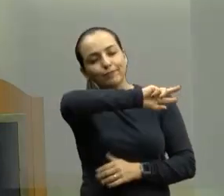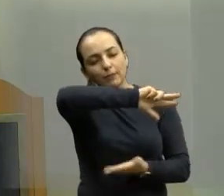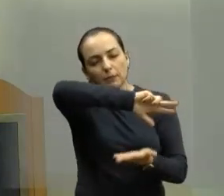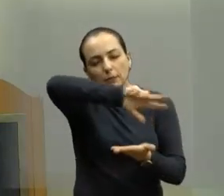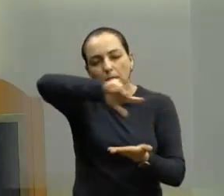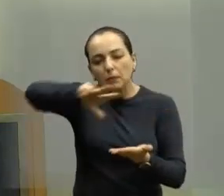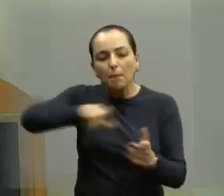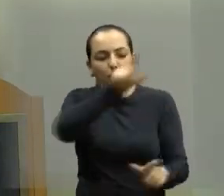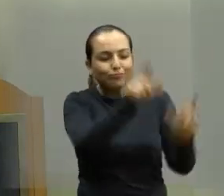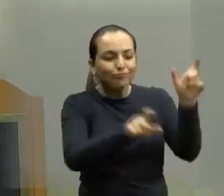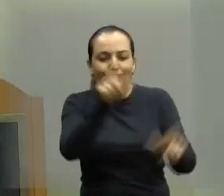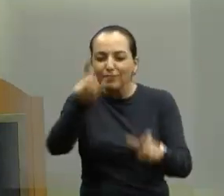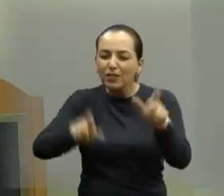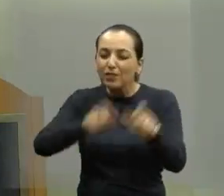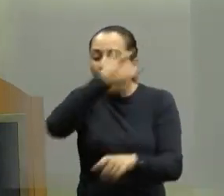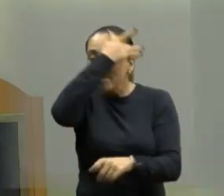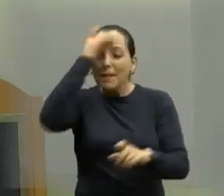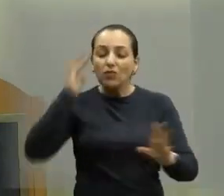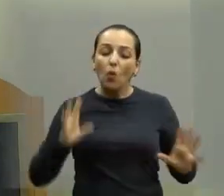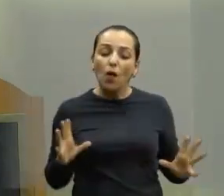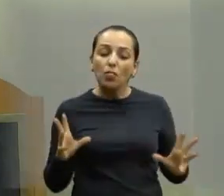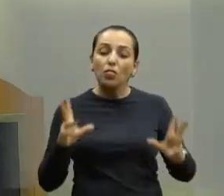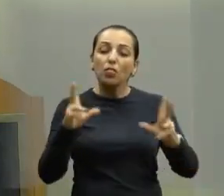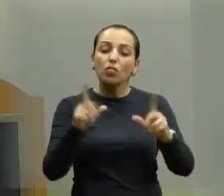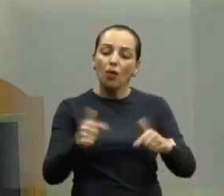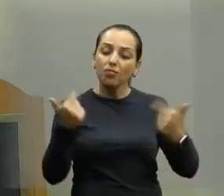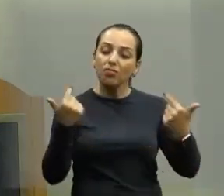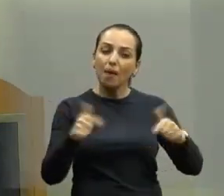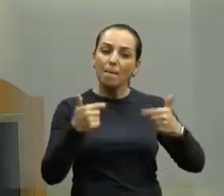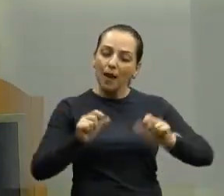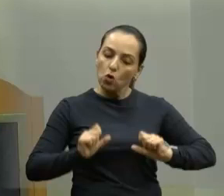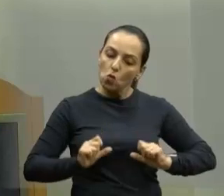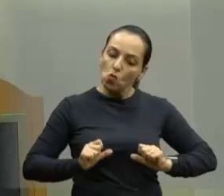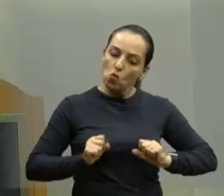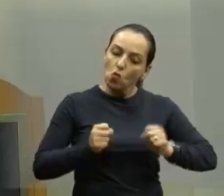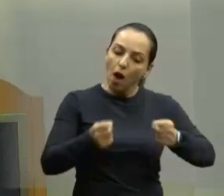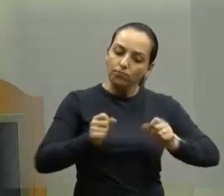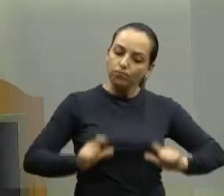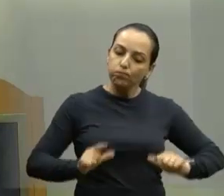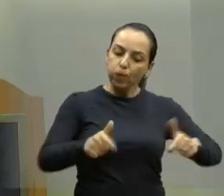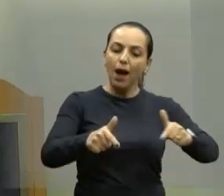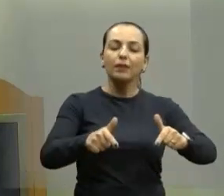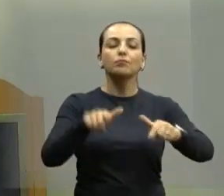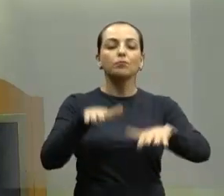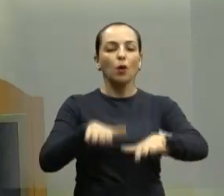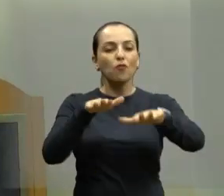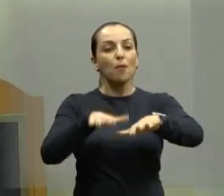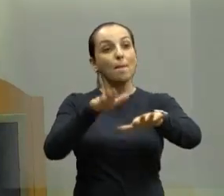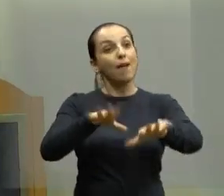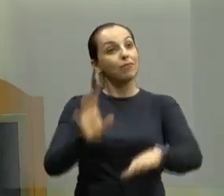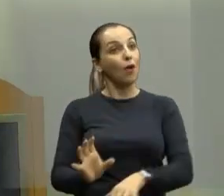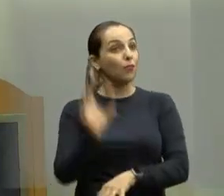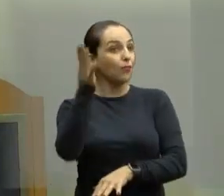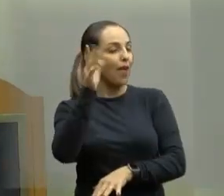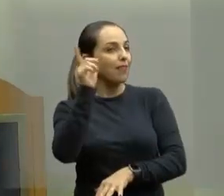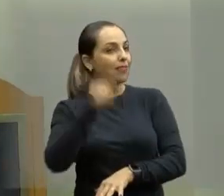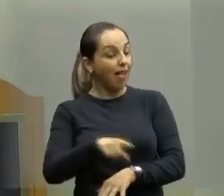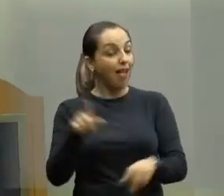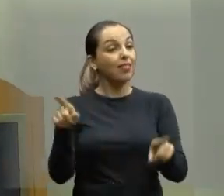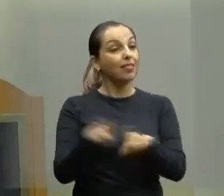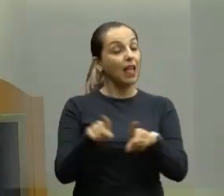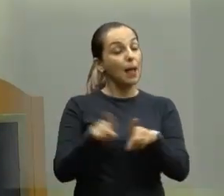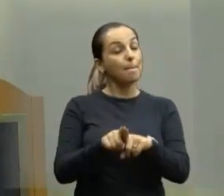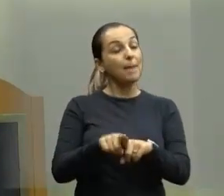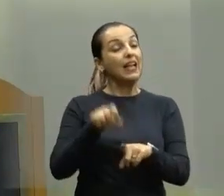enfim tantas pessoas que trabalharam e se dedicaram para fazer essa parada acontecer e que também não poderia